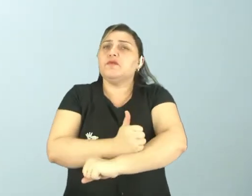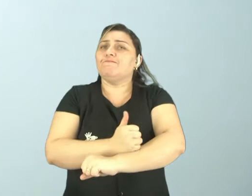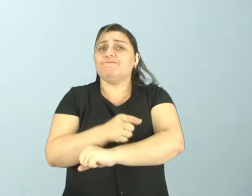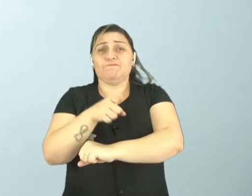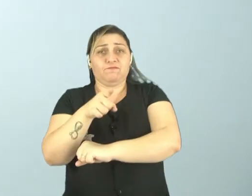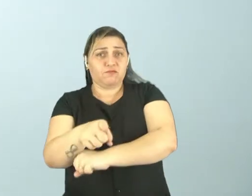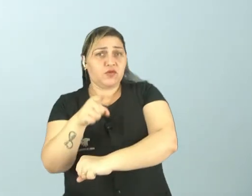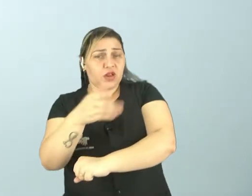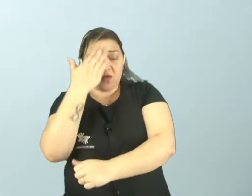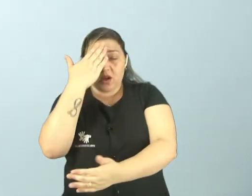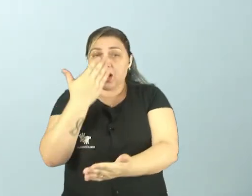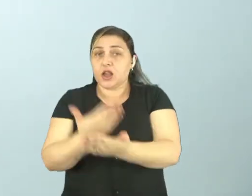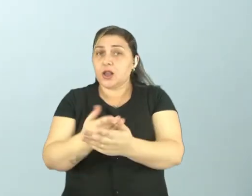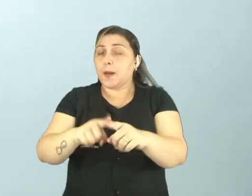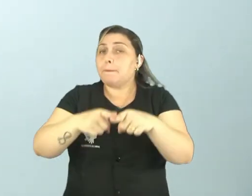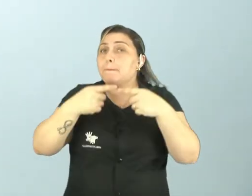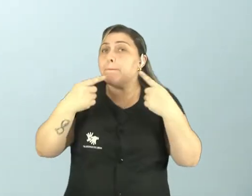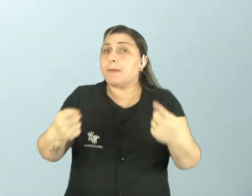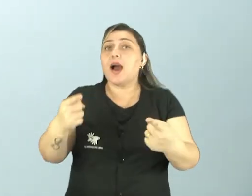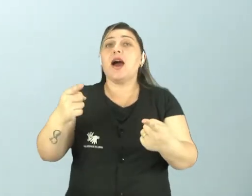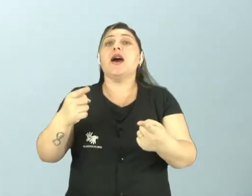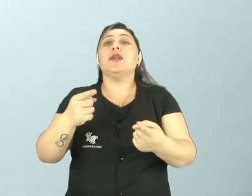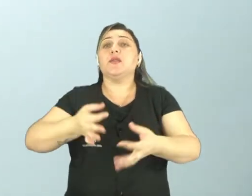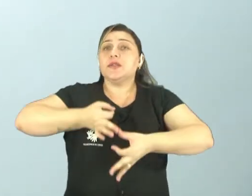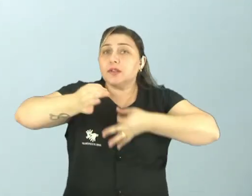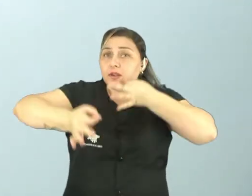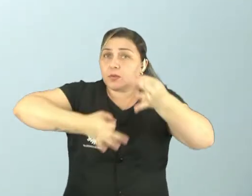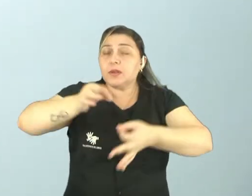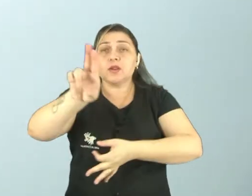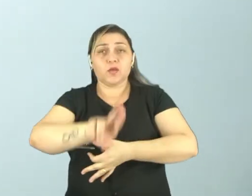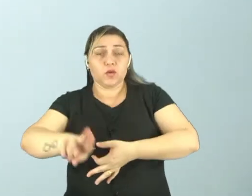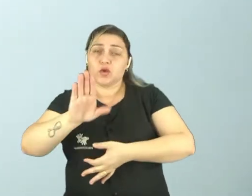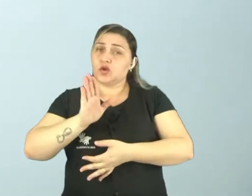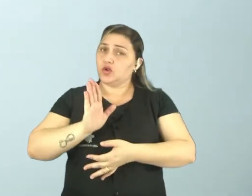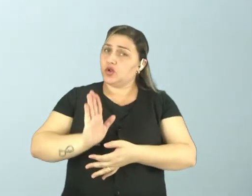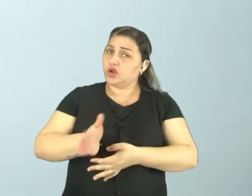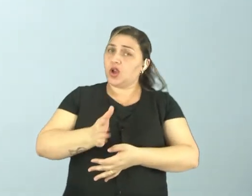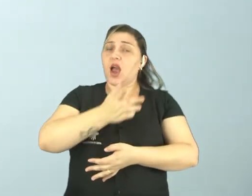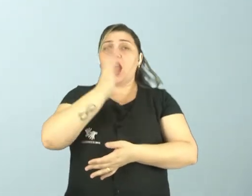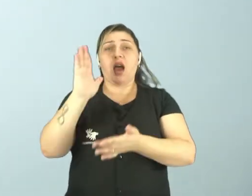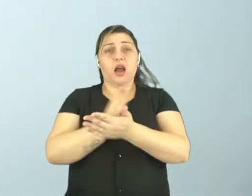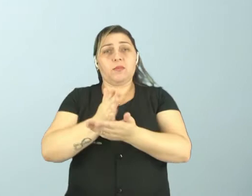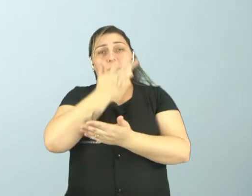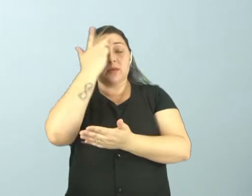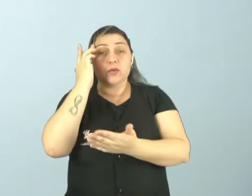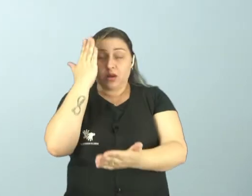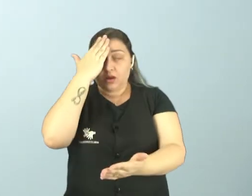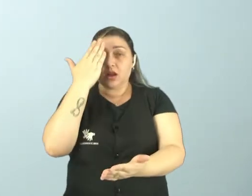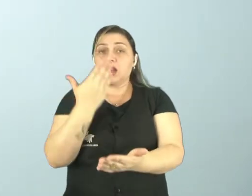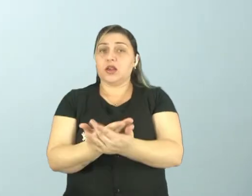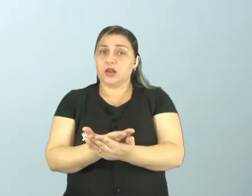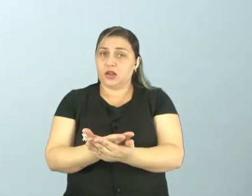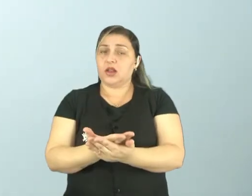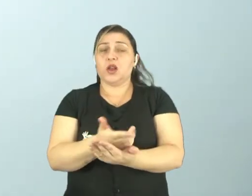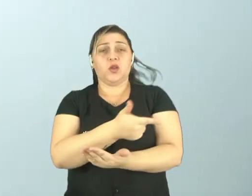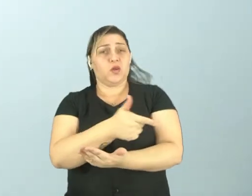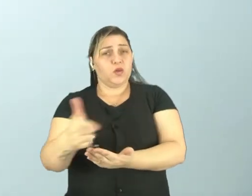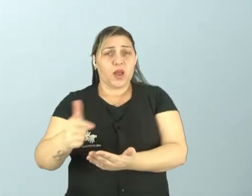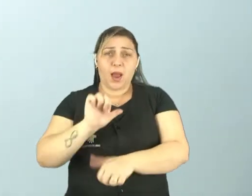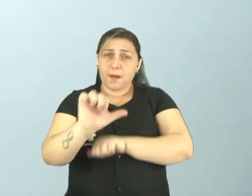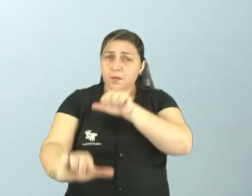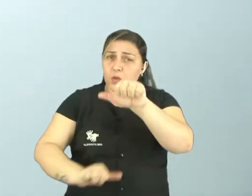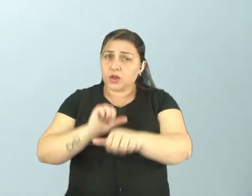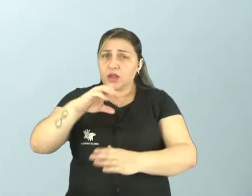convencido você, mas através dos argumentos que ele usou, ele já convenceu algumas pessoas. E por mais que ele não tenha gerado uma